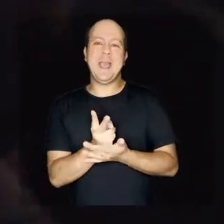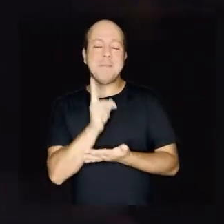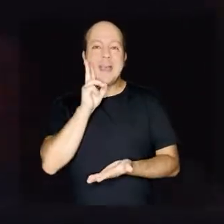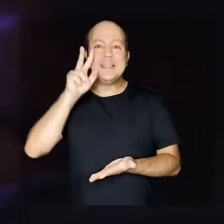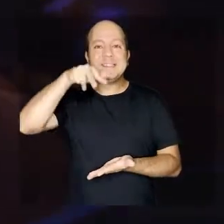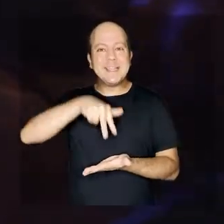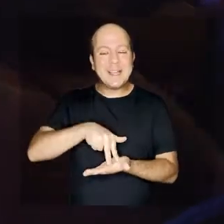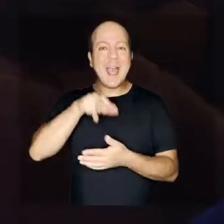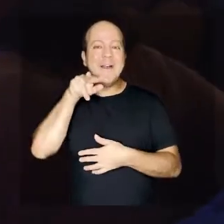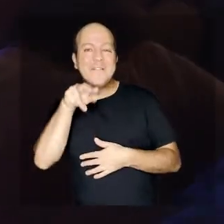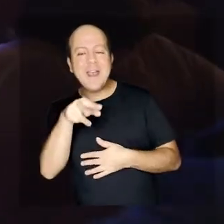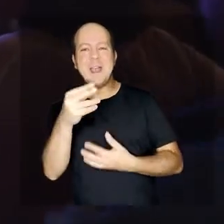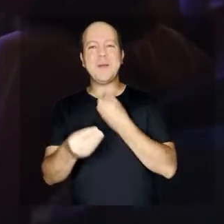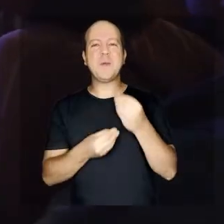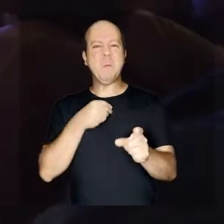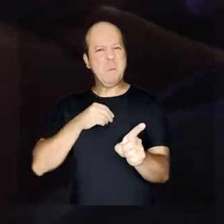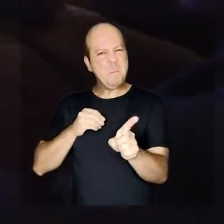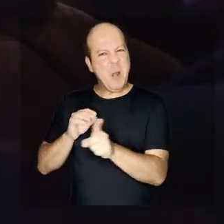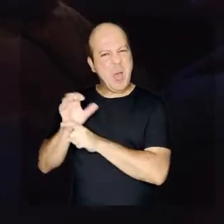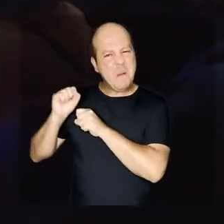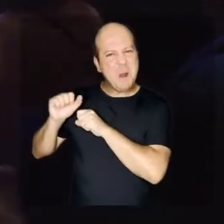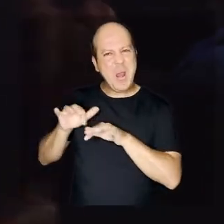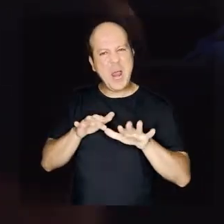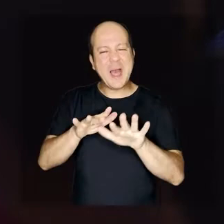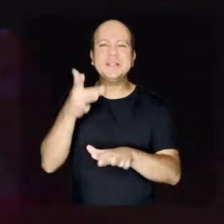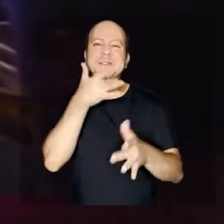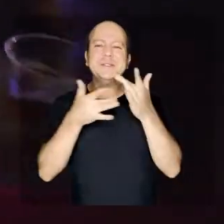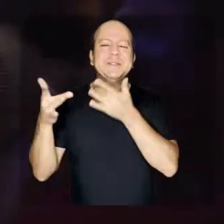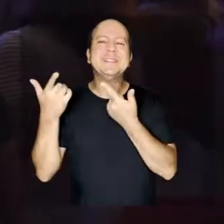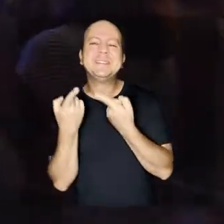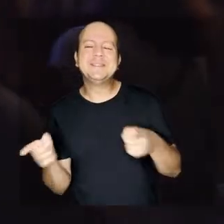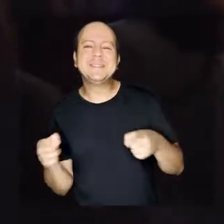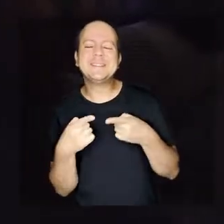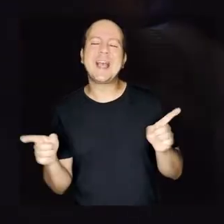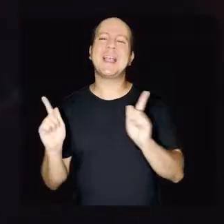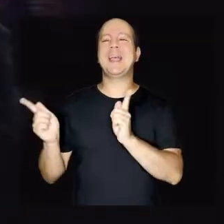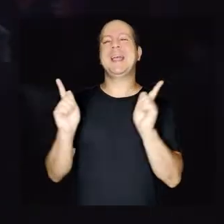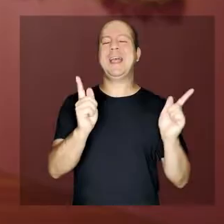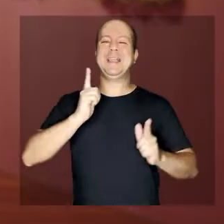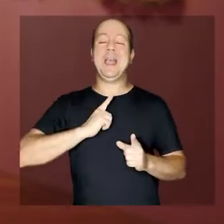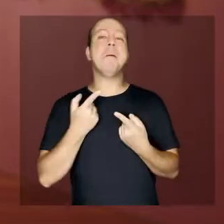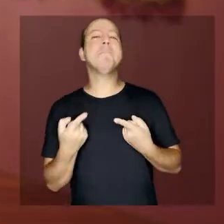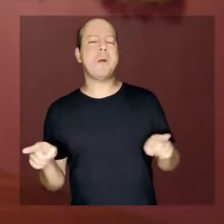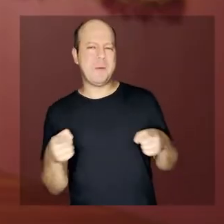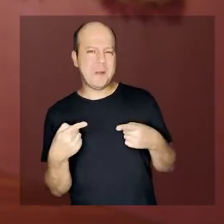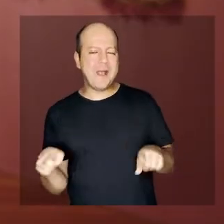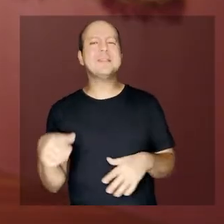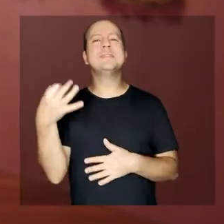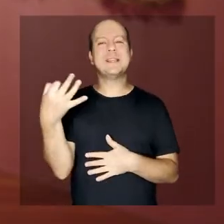alegria chegar e ver o pilotismo lotado de gente né se deliciando como uma boa música e a música